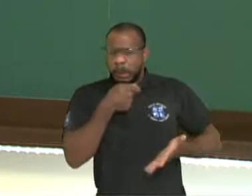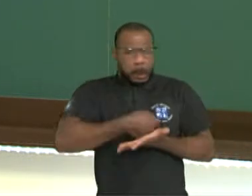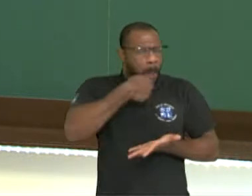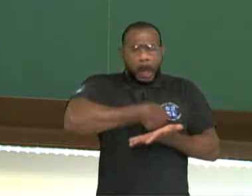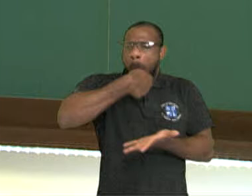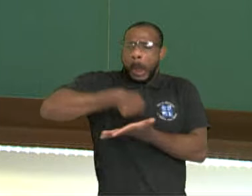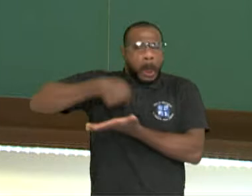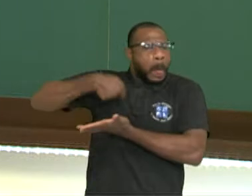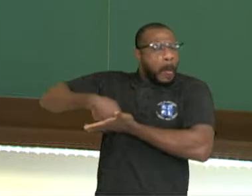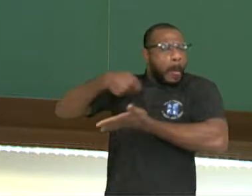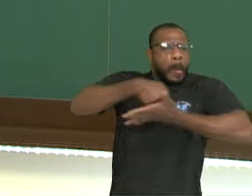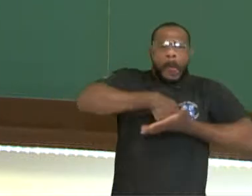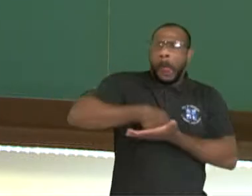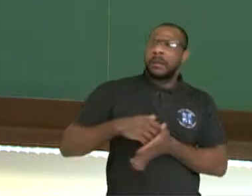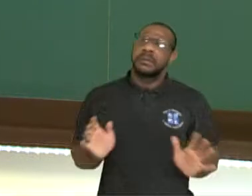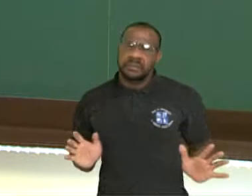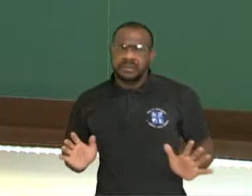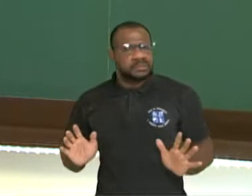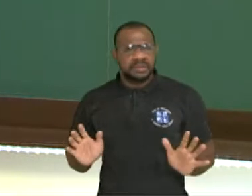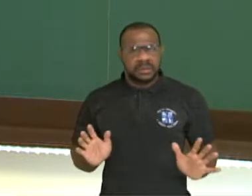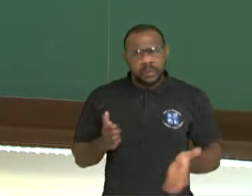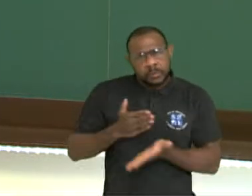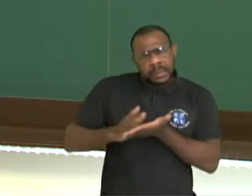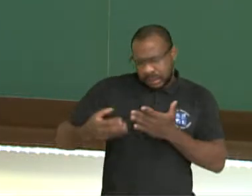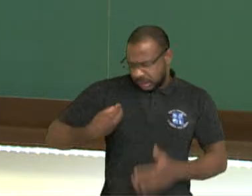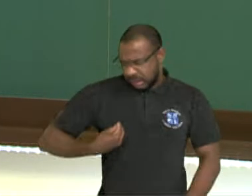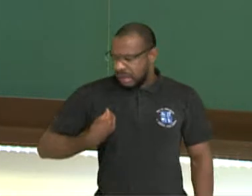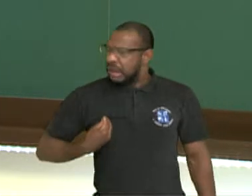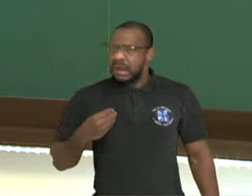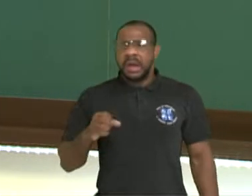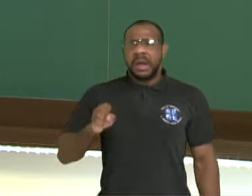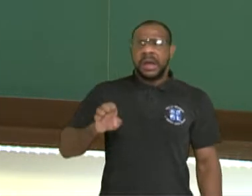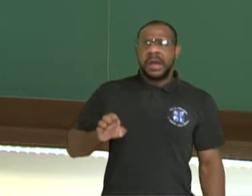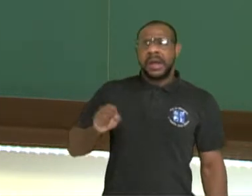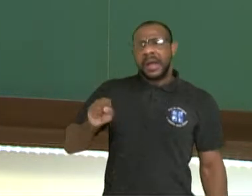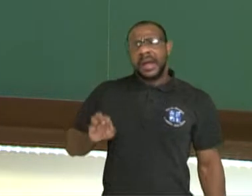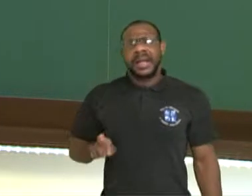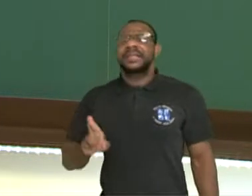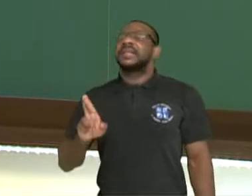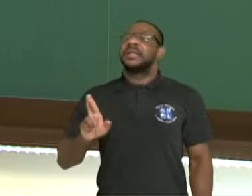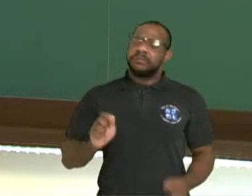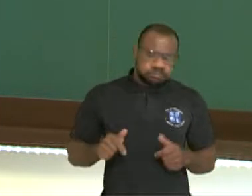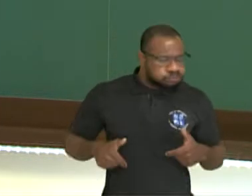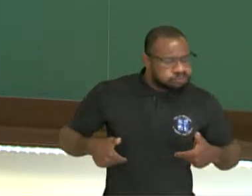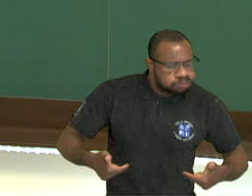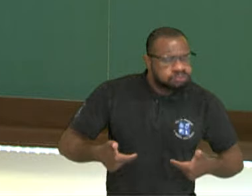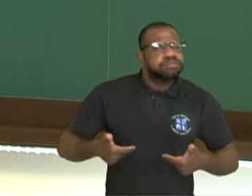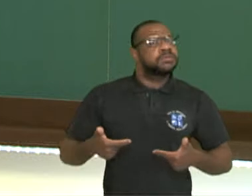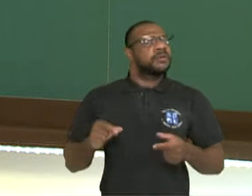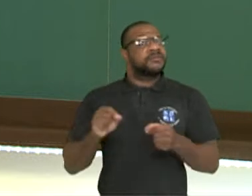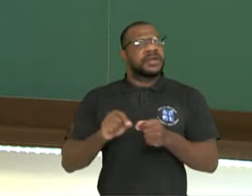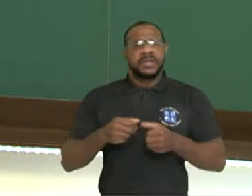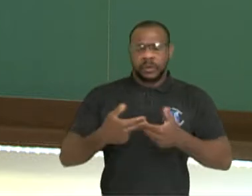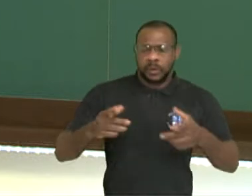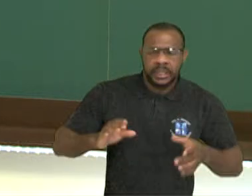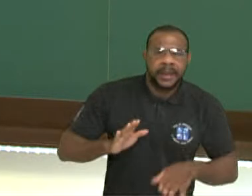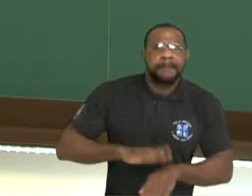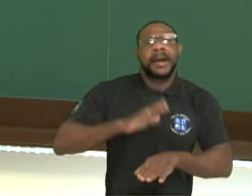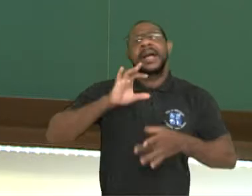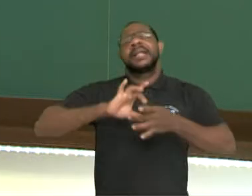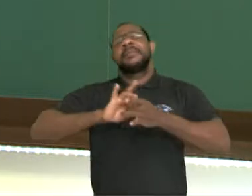cobrança toda. Comecemos a ser, vamos começar a agir, a fazer as coisas com mais liberdade, com